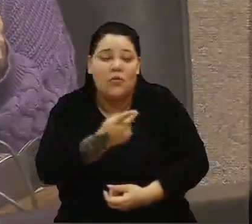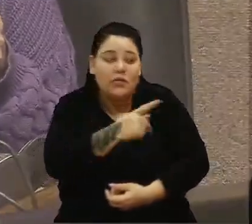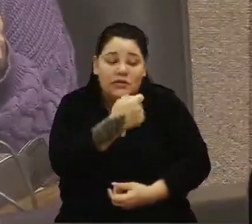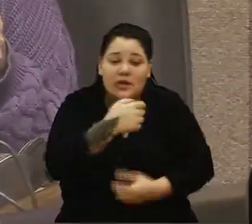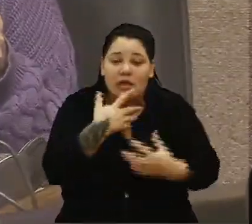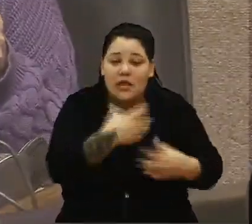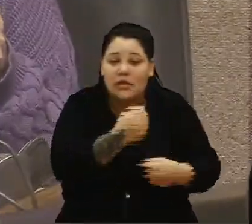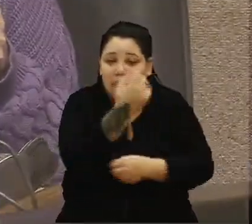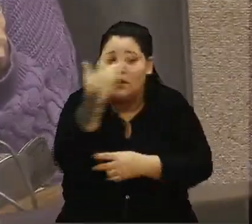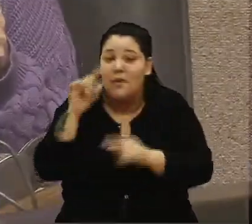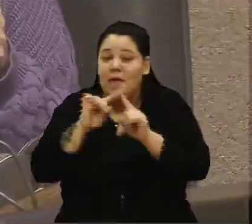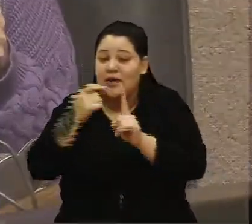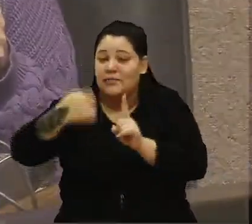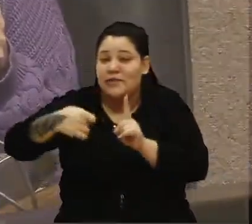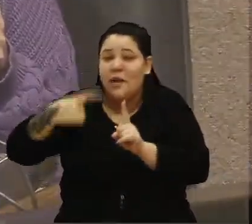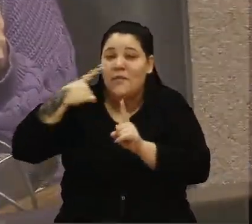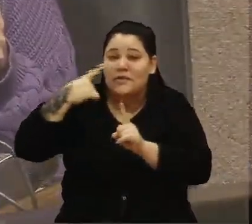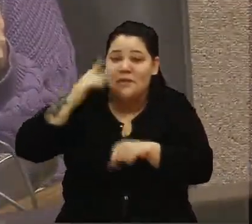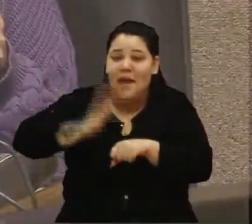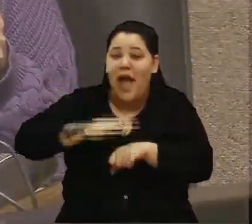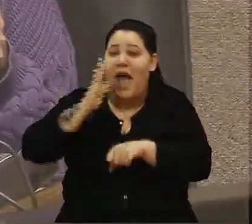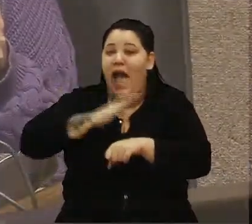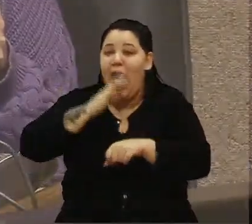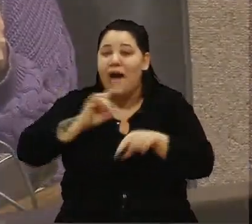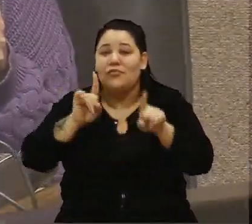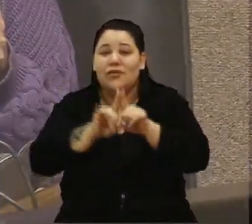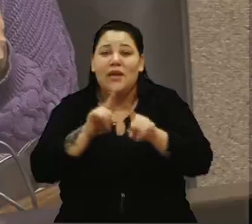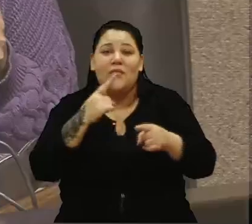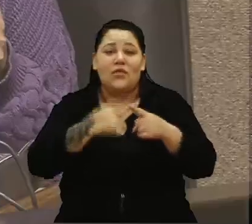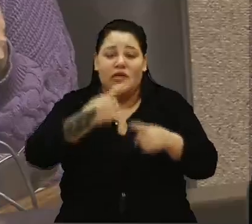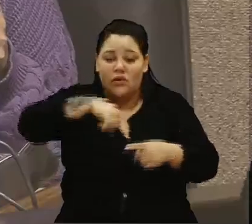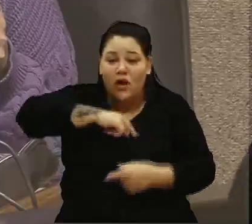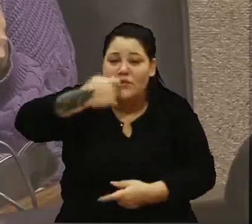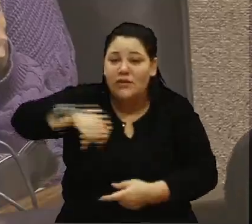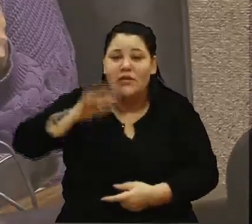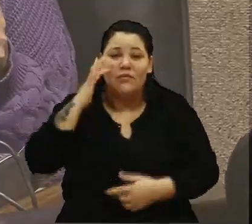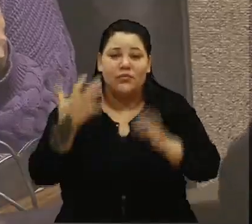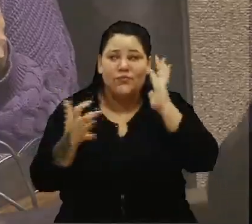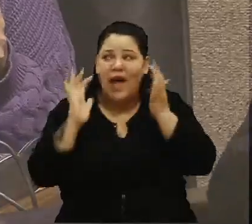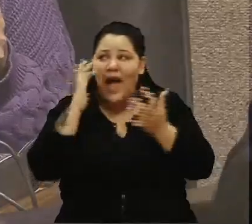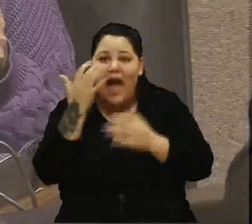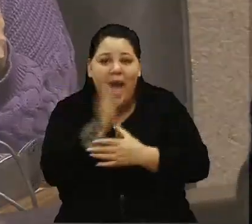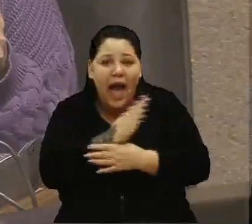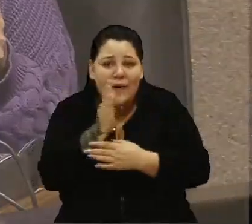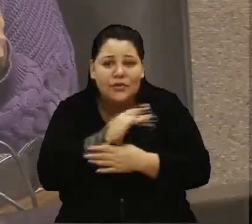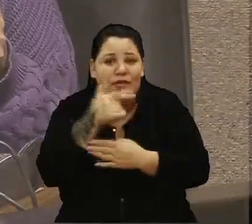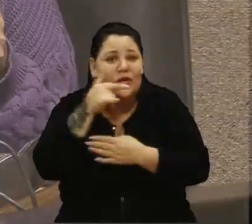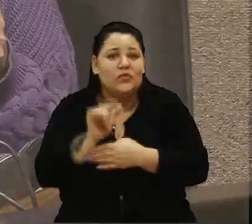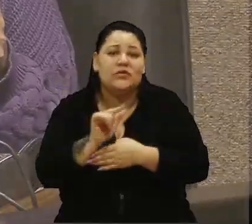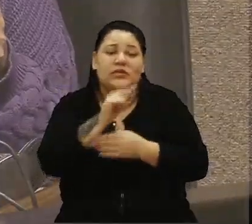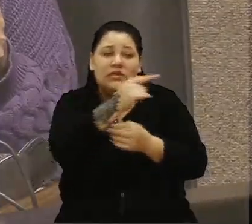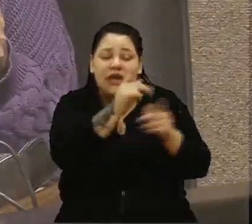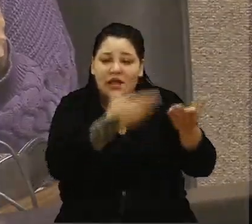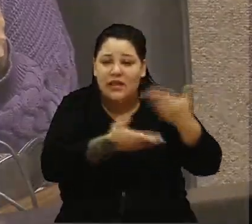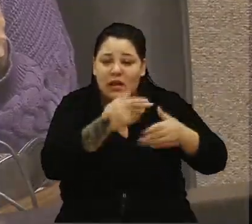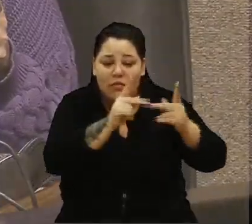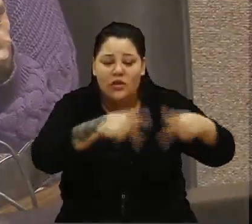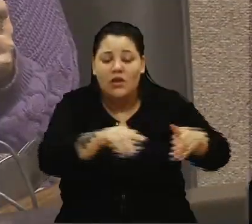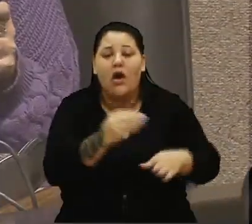mas precisamos pensar mais agilmente, porque precisamos de soluções mais imediatas para a nossa população.